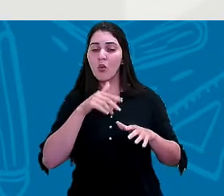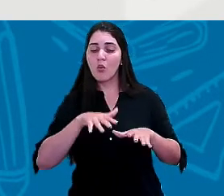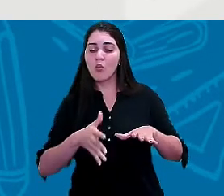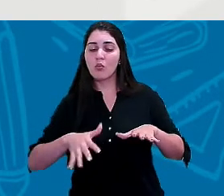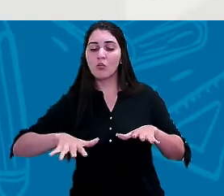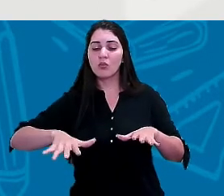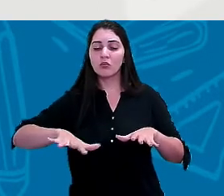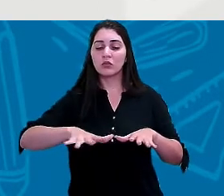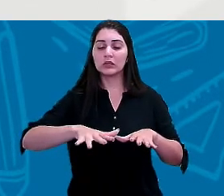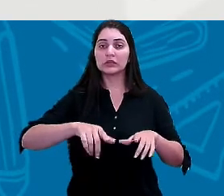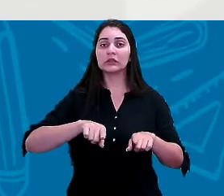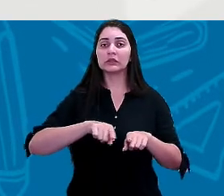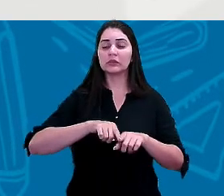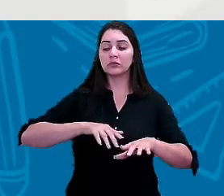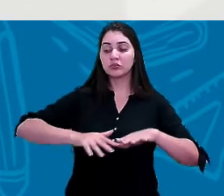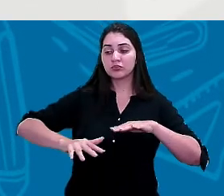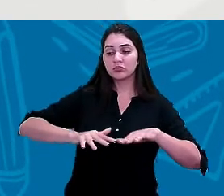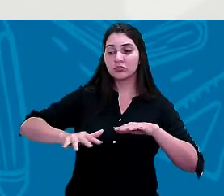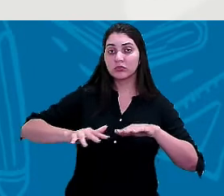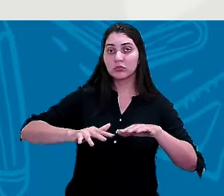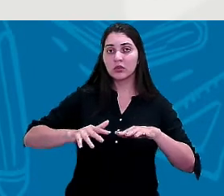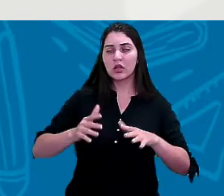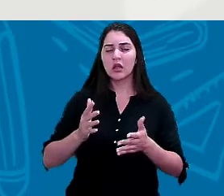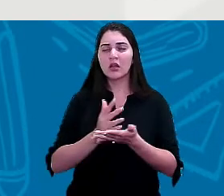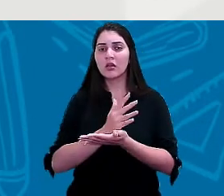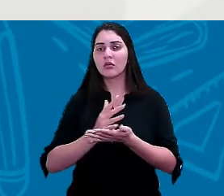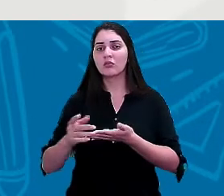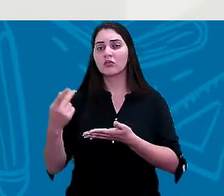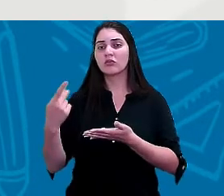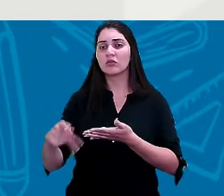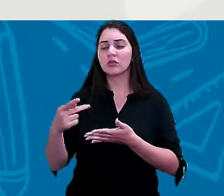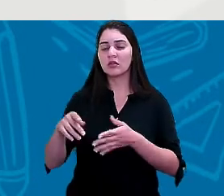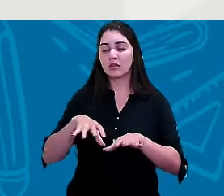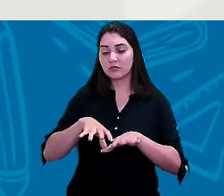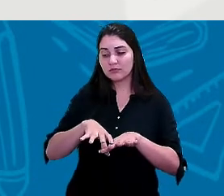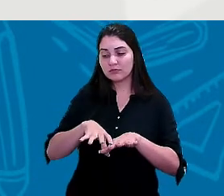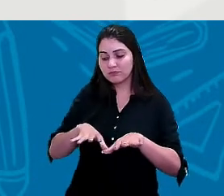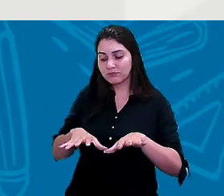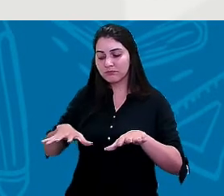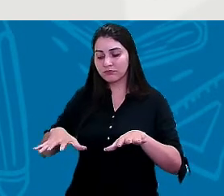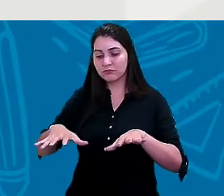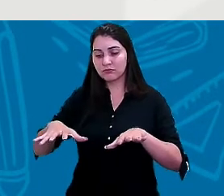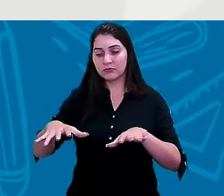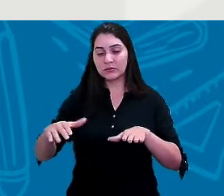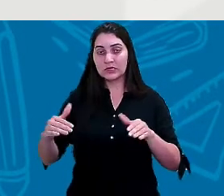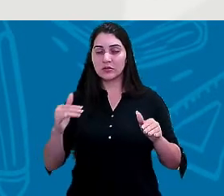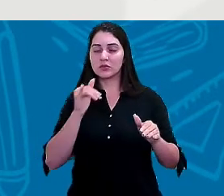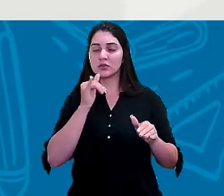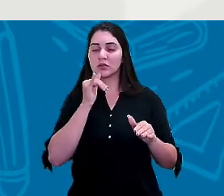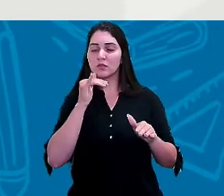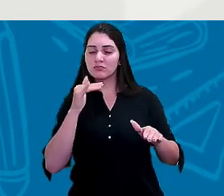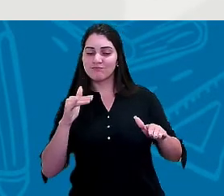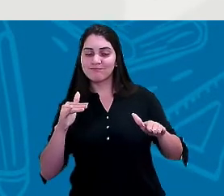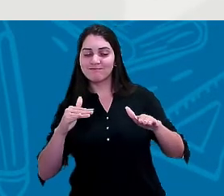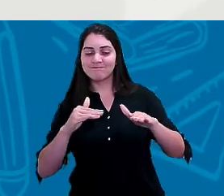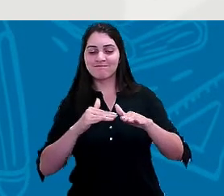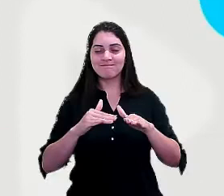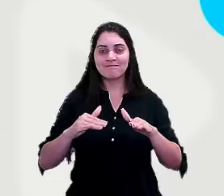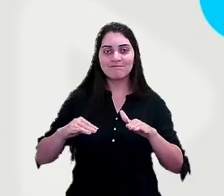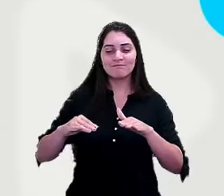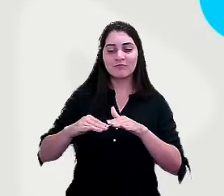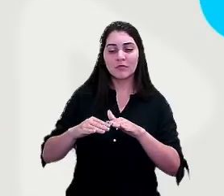elas estão se movimentando. E algumas delas, elas estão se deslocando uma contra a outra, né? Como nós podemos